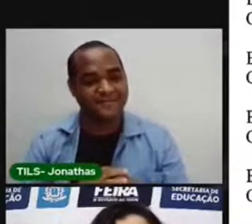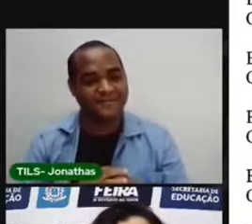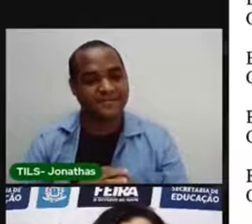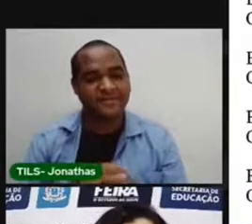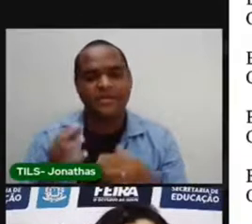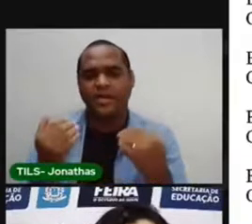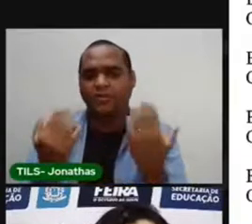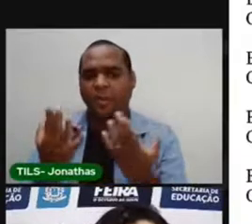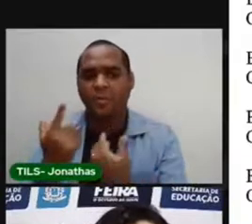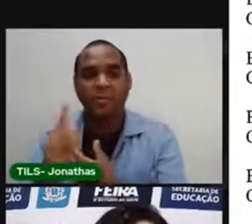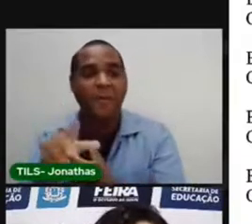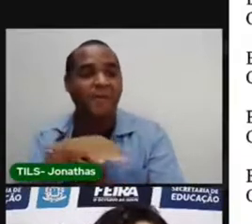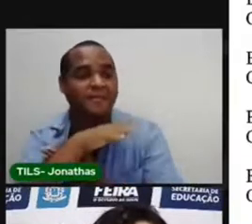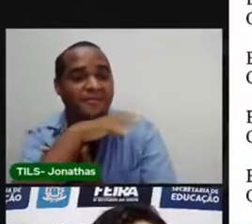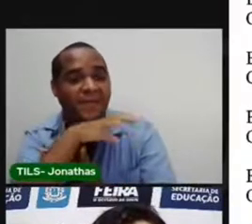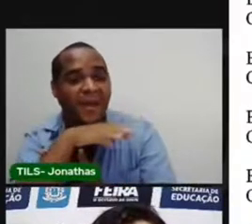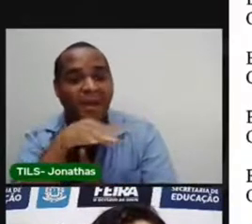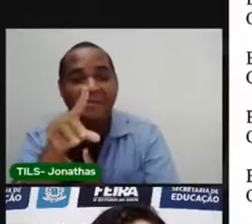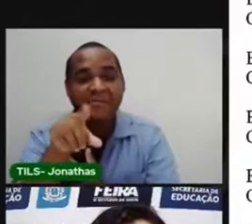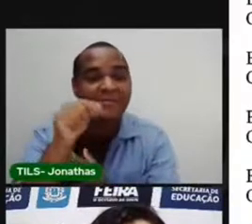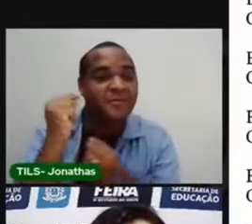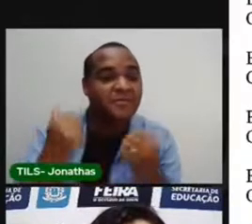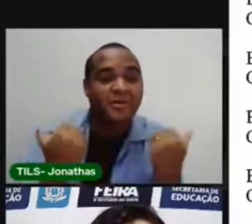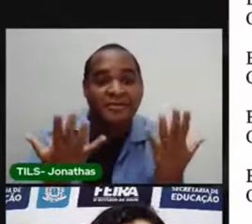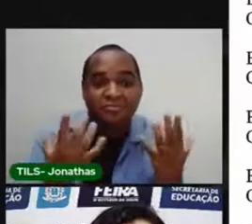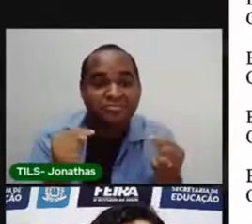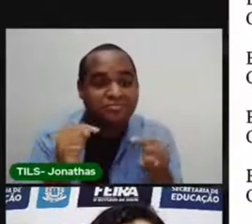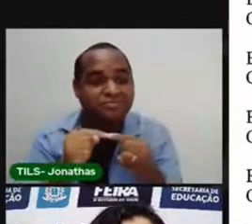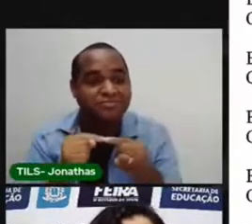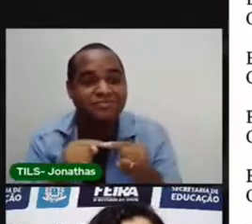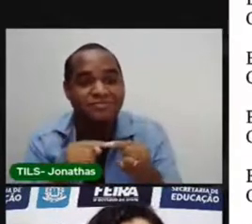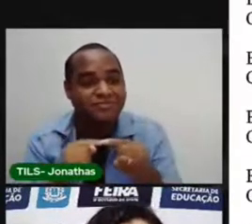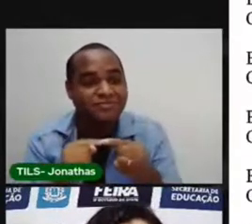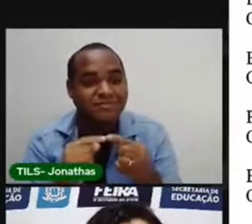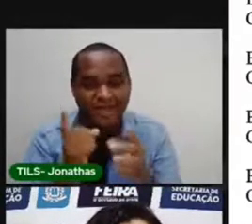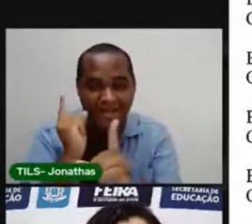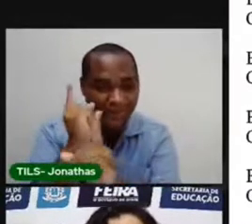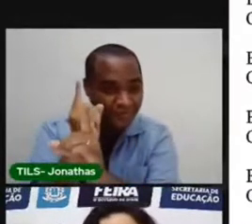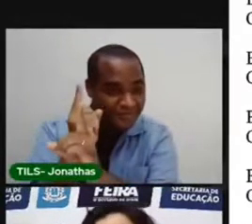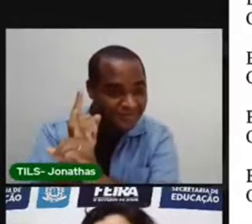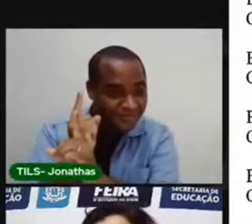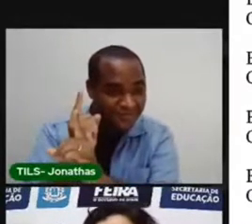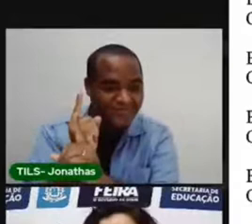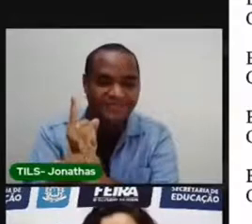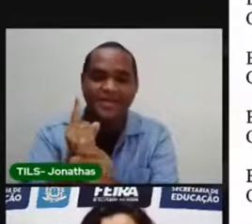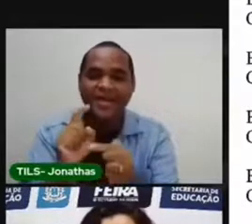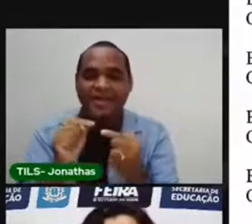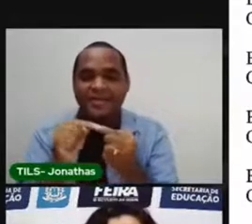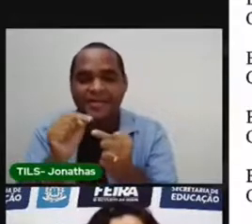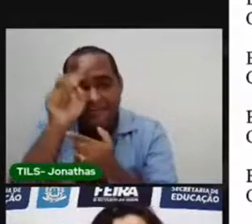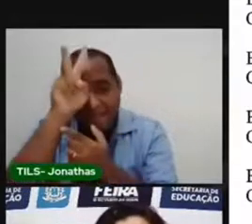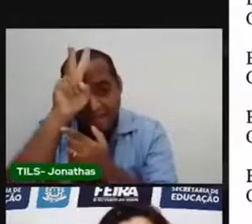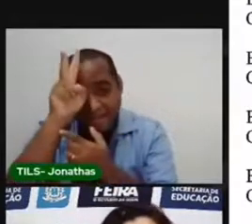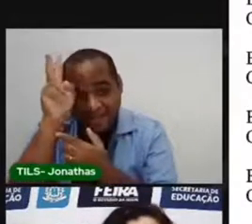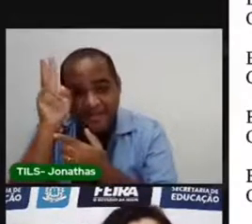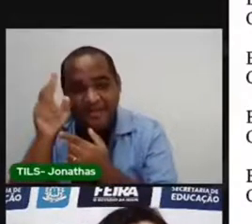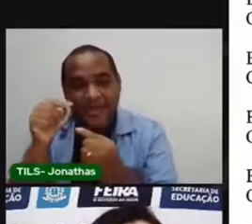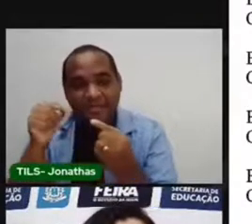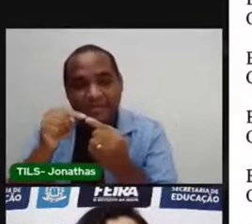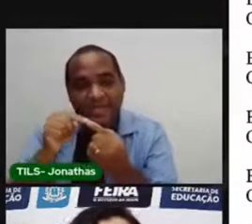Qual o próximo bichinho que você vai completar a rima? Encontrou? Um bichinho que rime